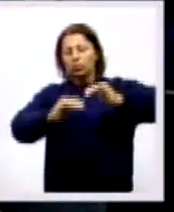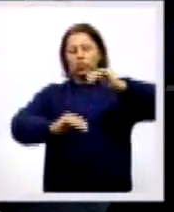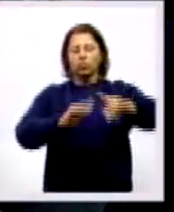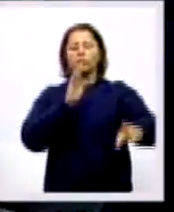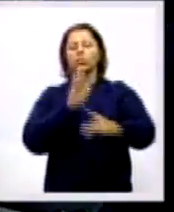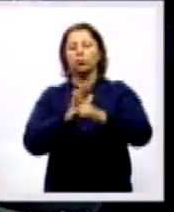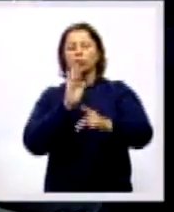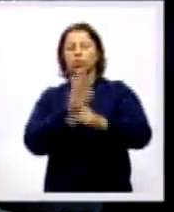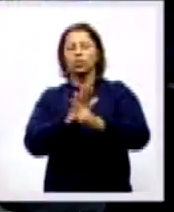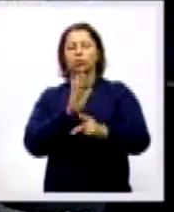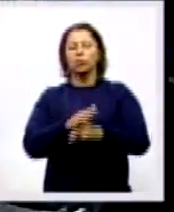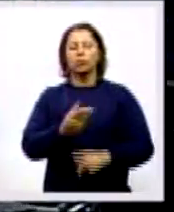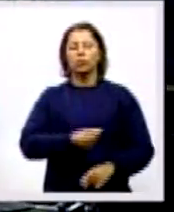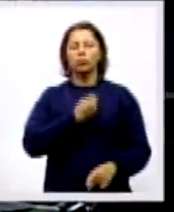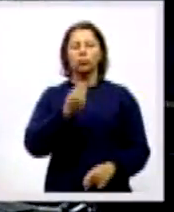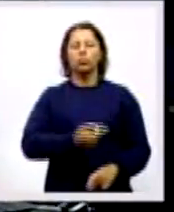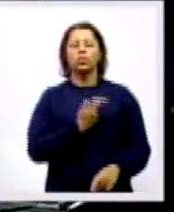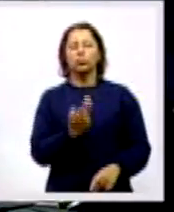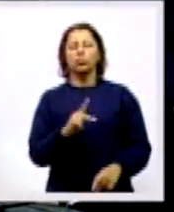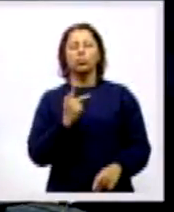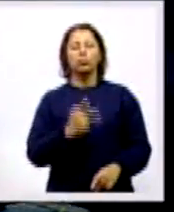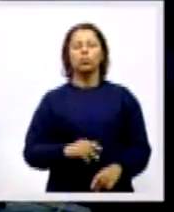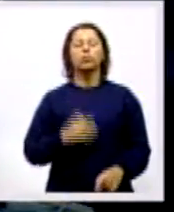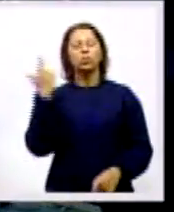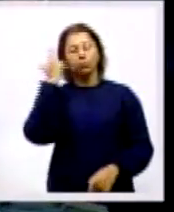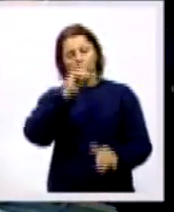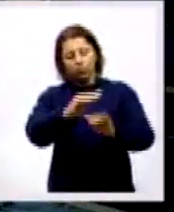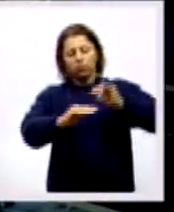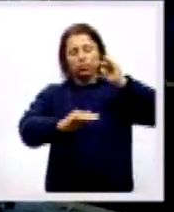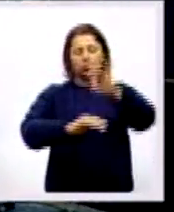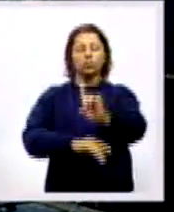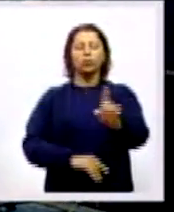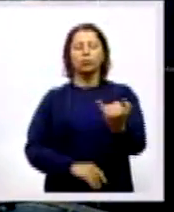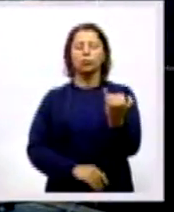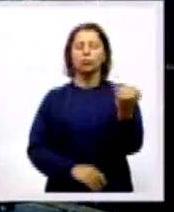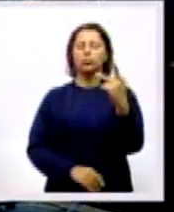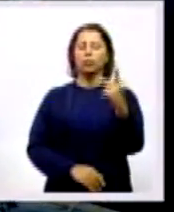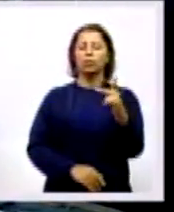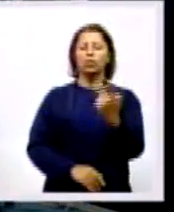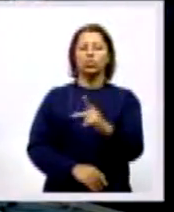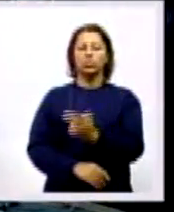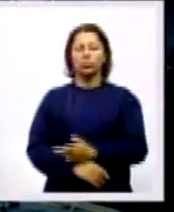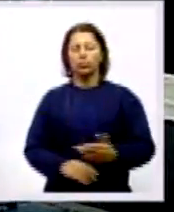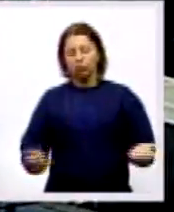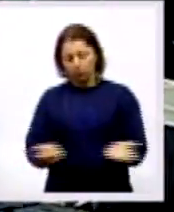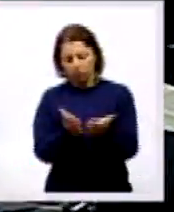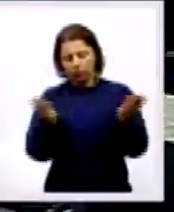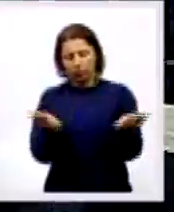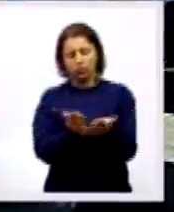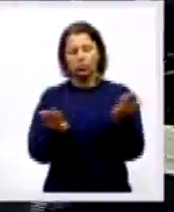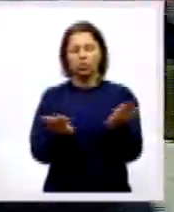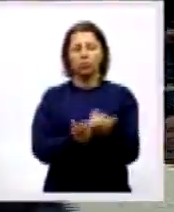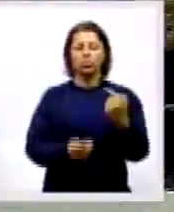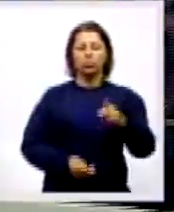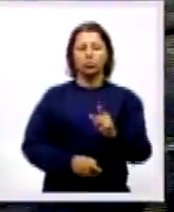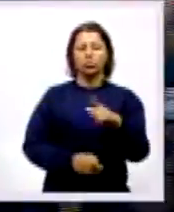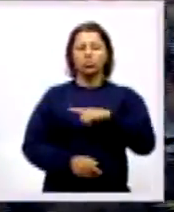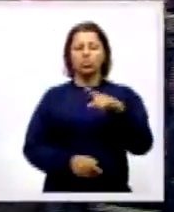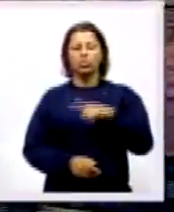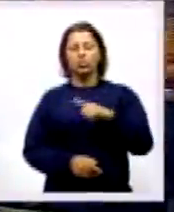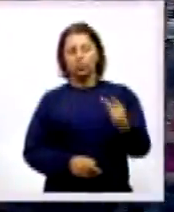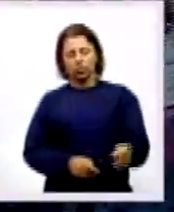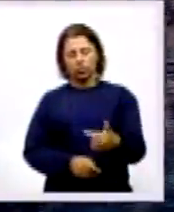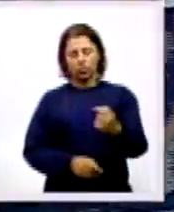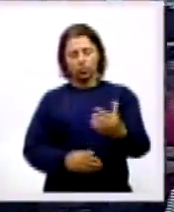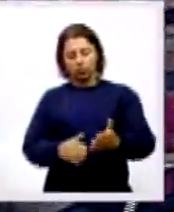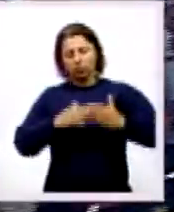dessa praia. Vá além. Não importa que o seu material seja pobre, que aquilo que você tem a oferecer a Deus seja